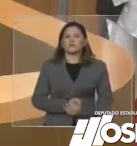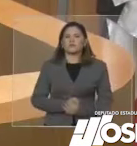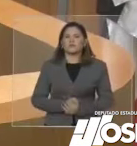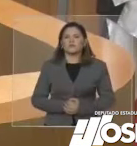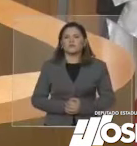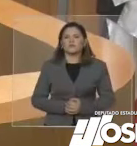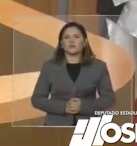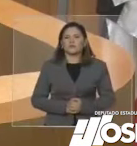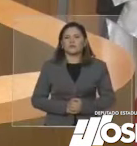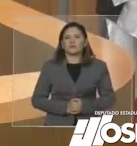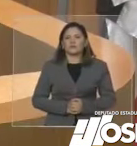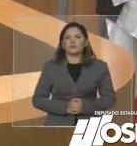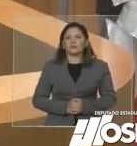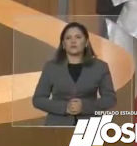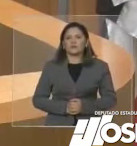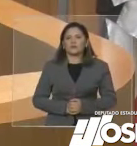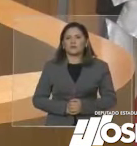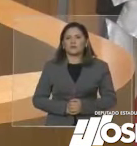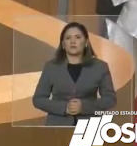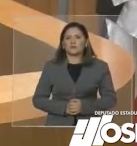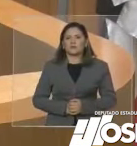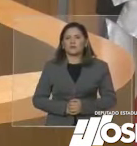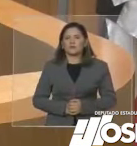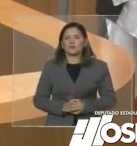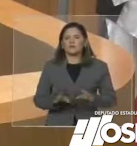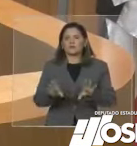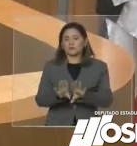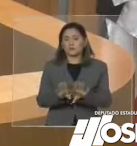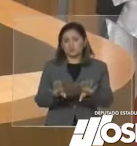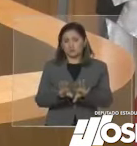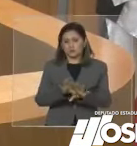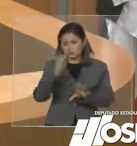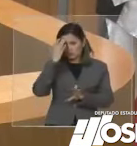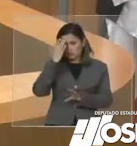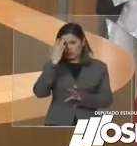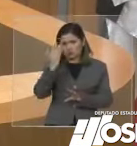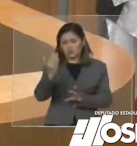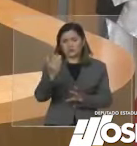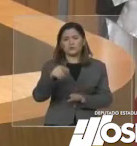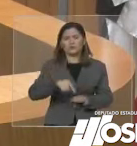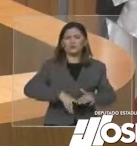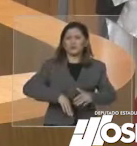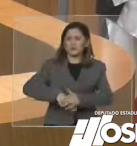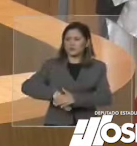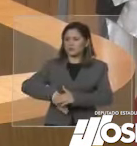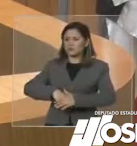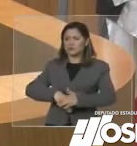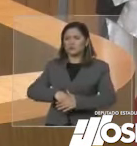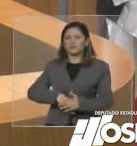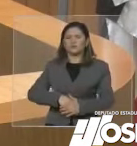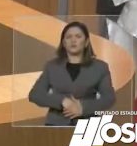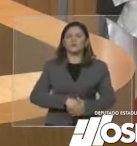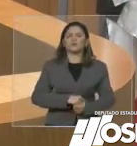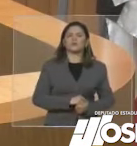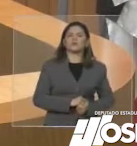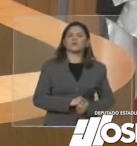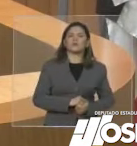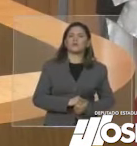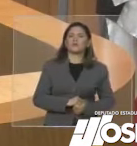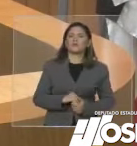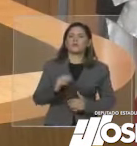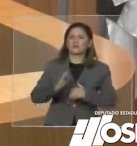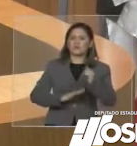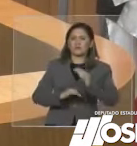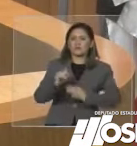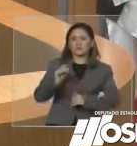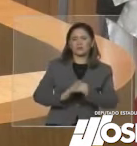E agradecer também a esses jogadores por ter enfrentado